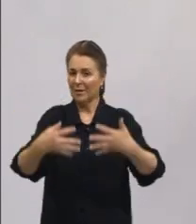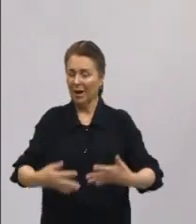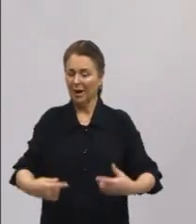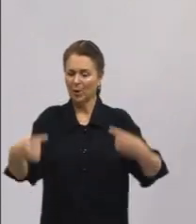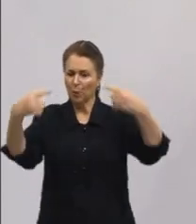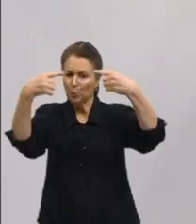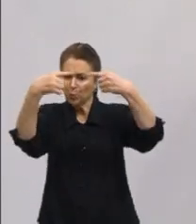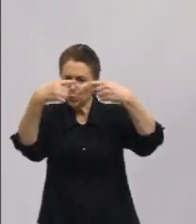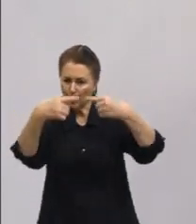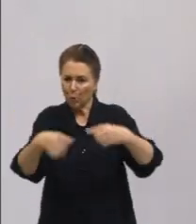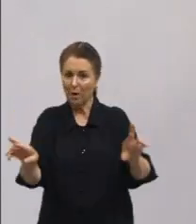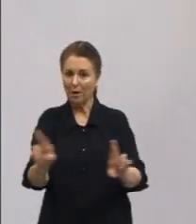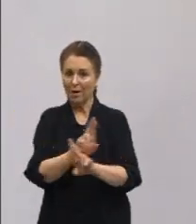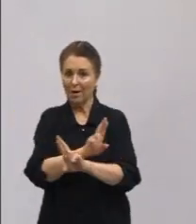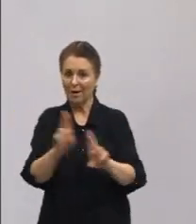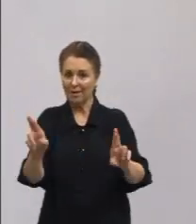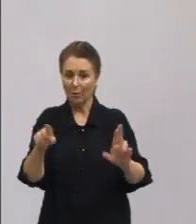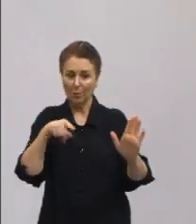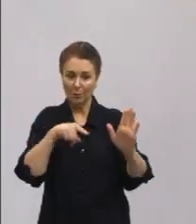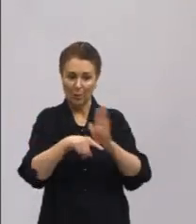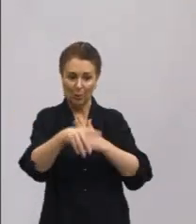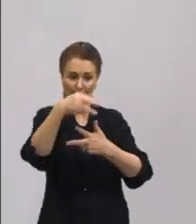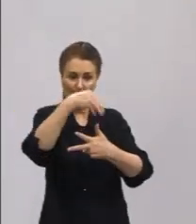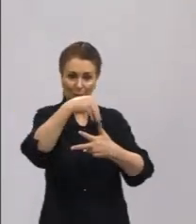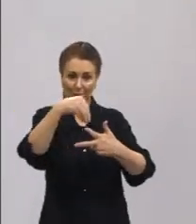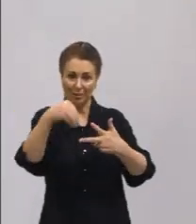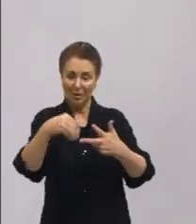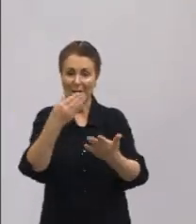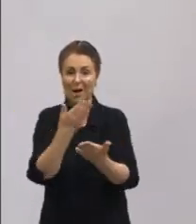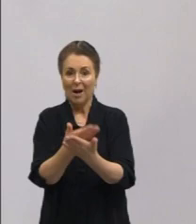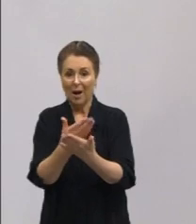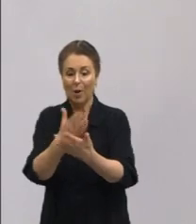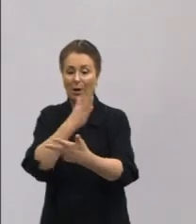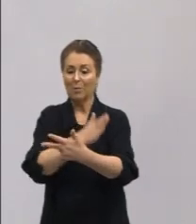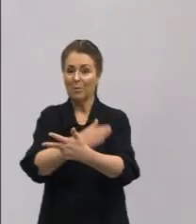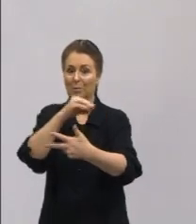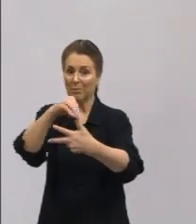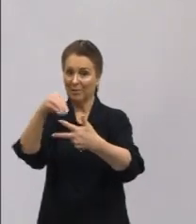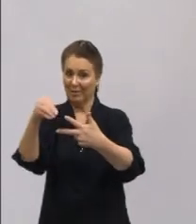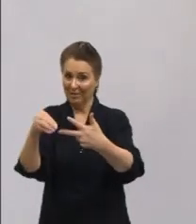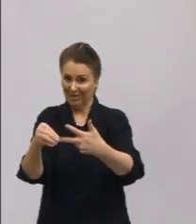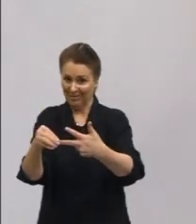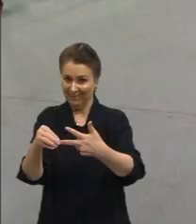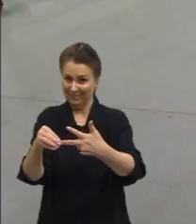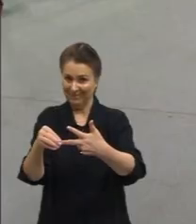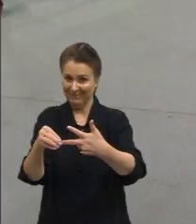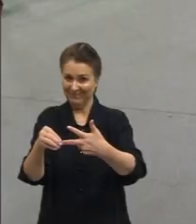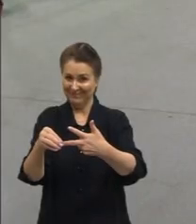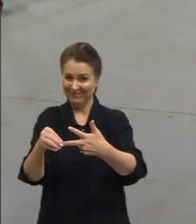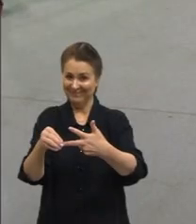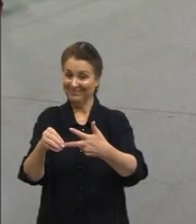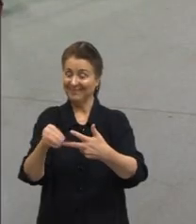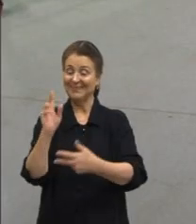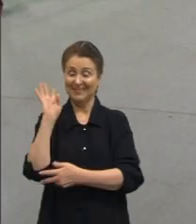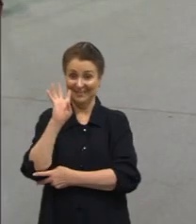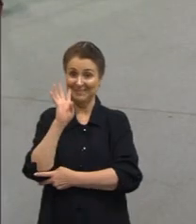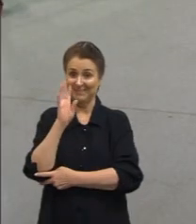das questões com as aulas Que Elas tiveram show né legal